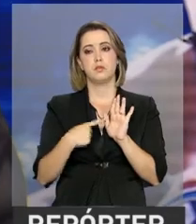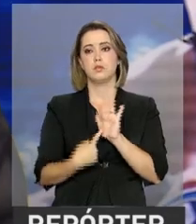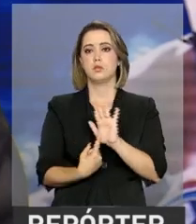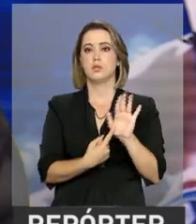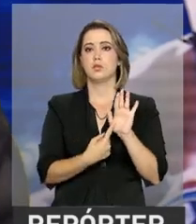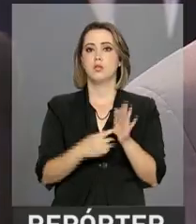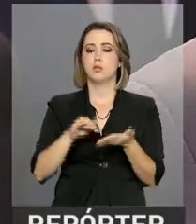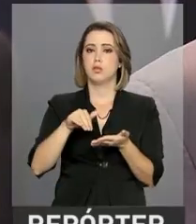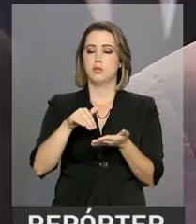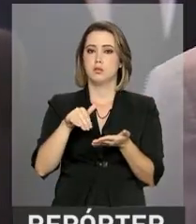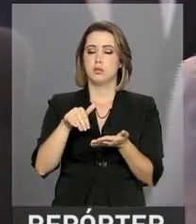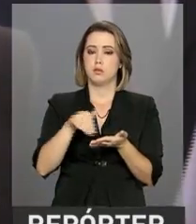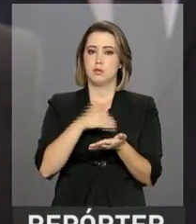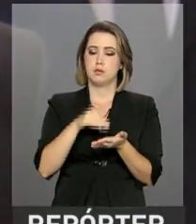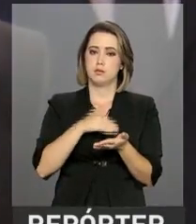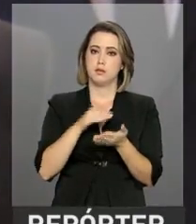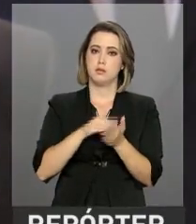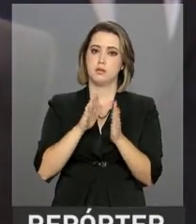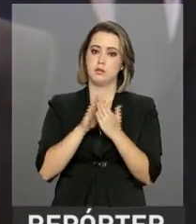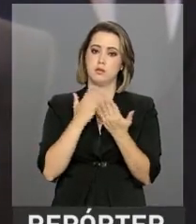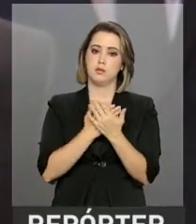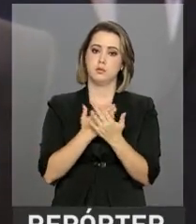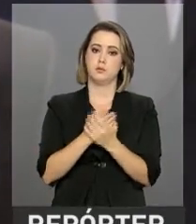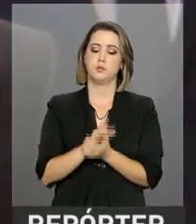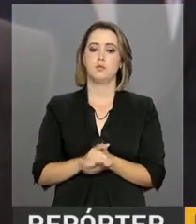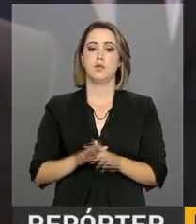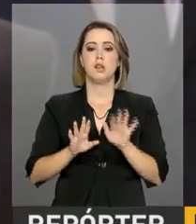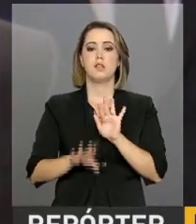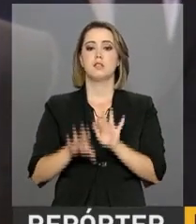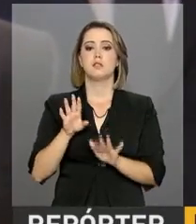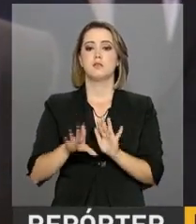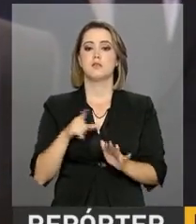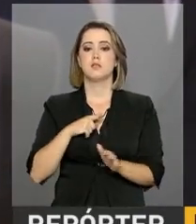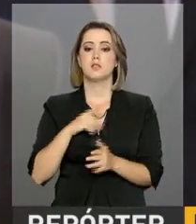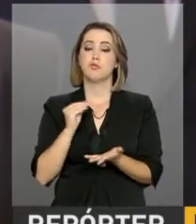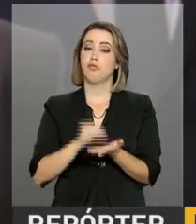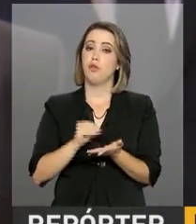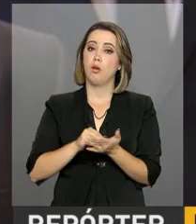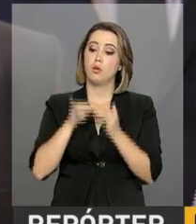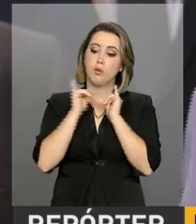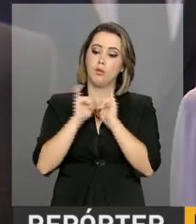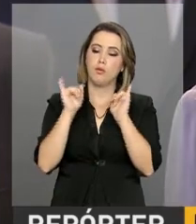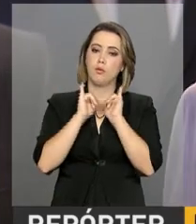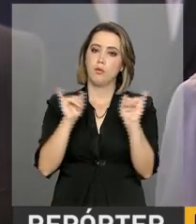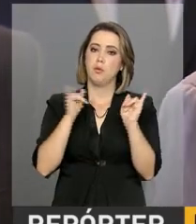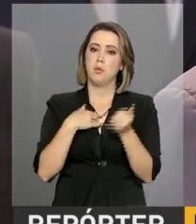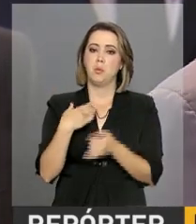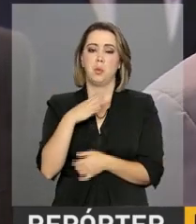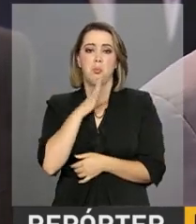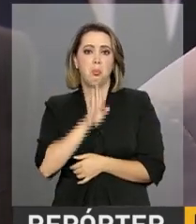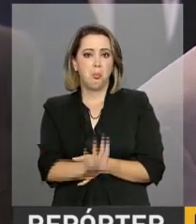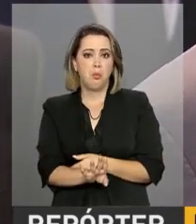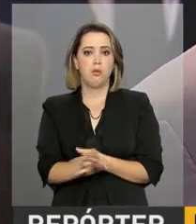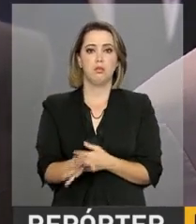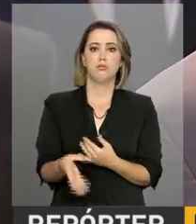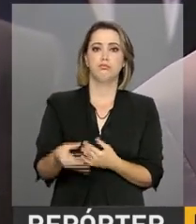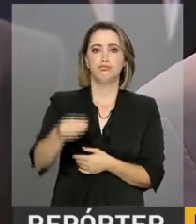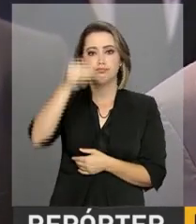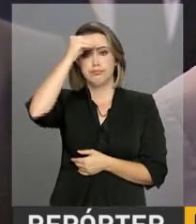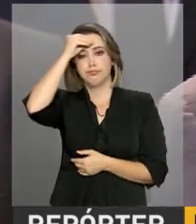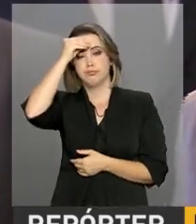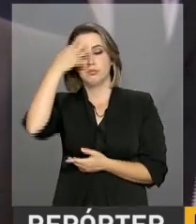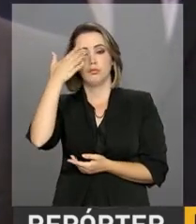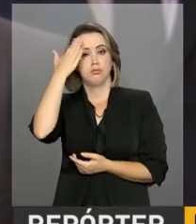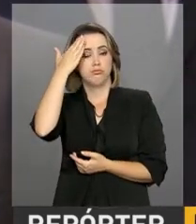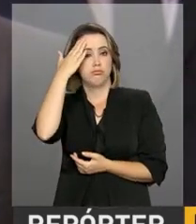da matrícula. Nós temos, às vezes, famílias que, por falta de alguma informação, de desconhecimento de qual vacina a